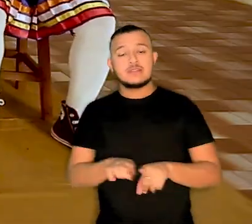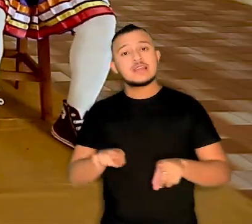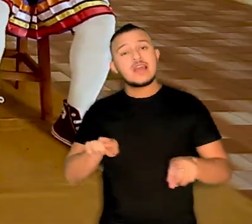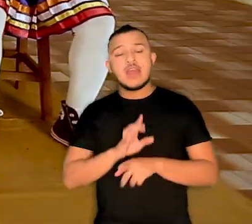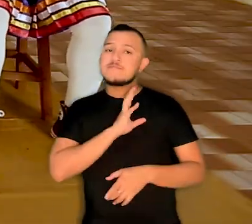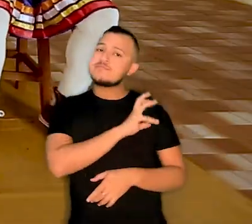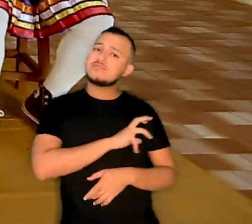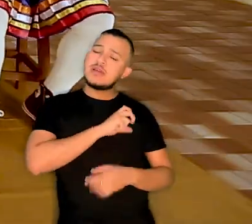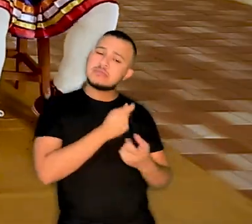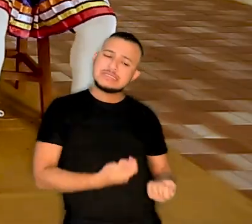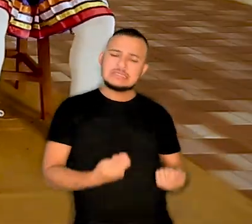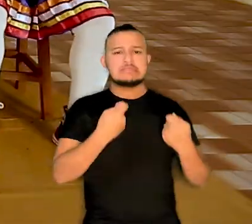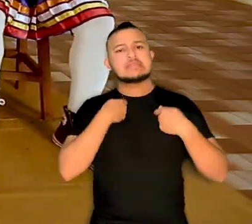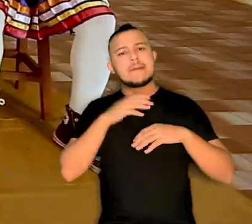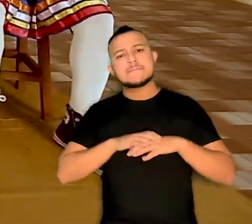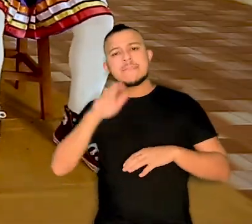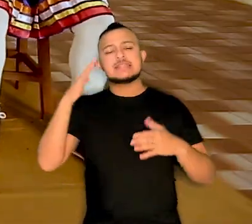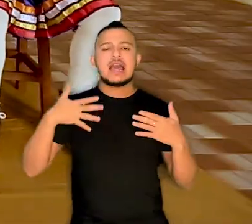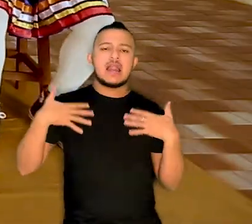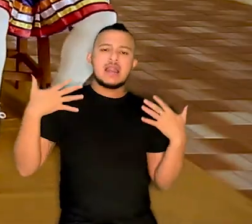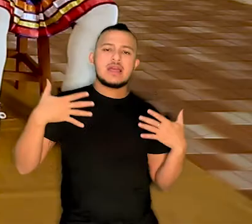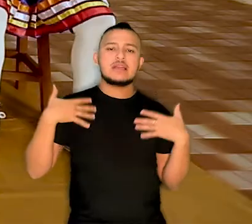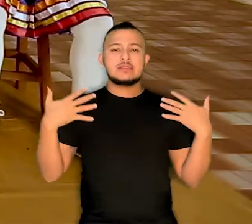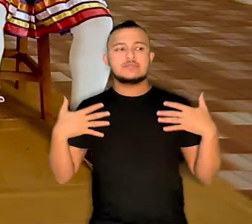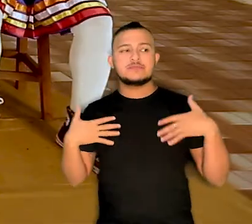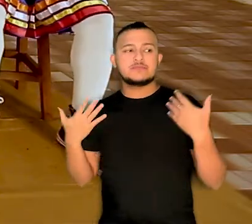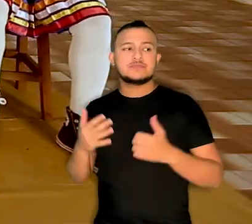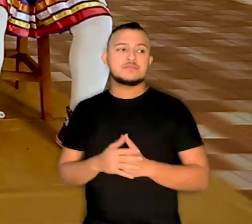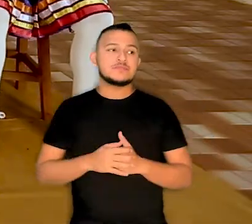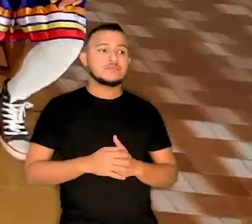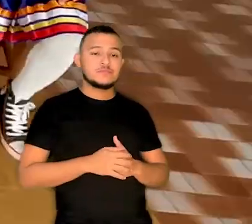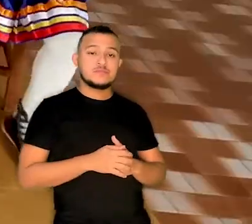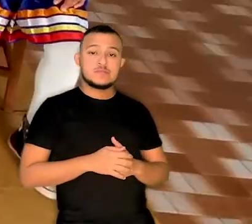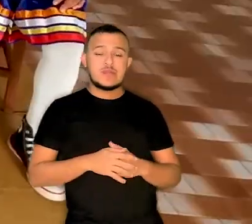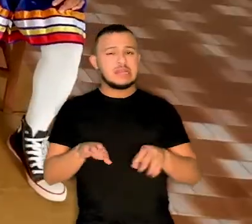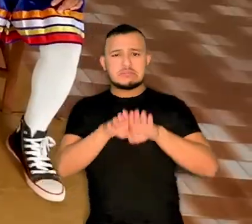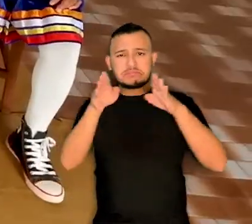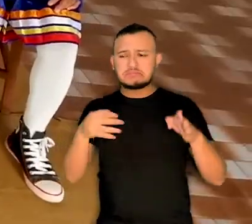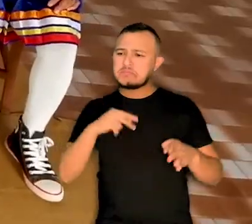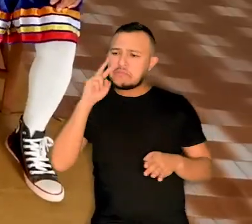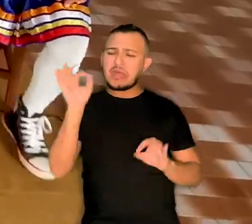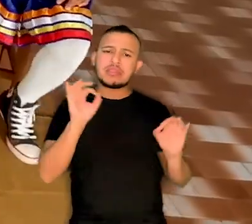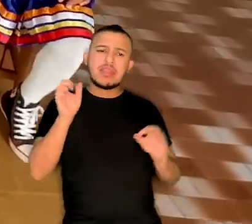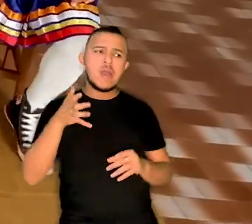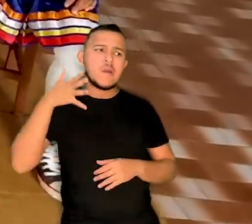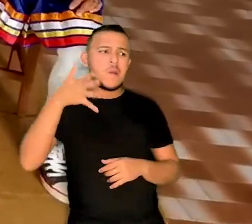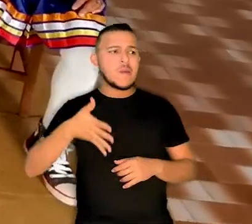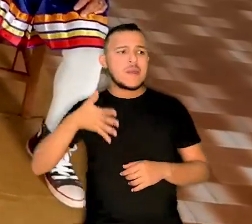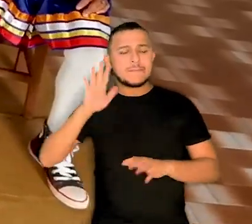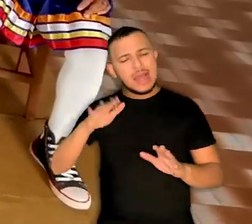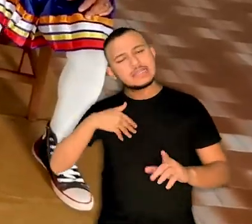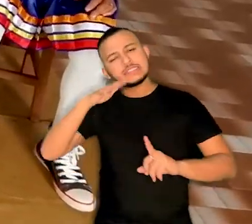é amado e nos dá muita alegria. Mas nessa vida não sou vendo o aratório,